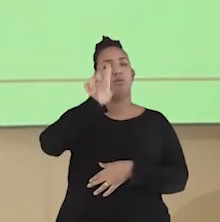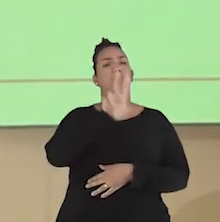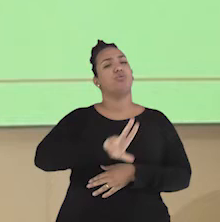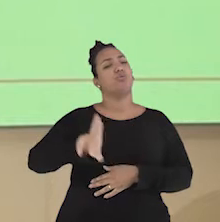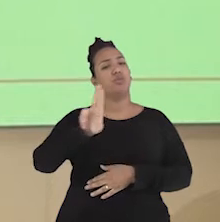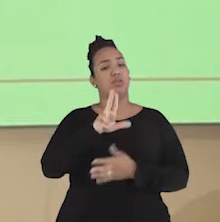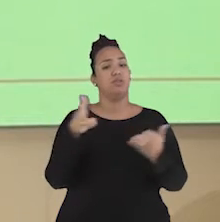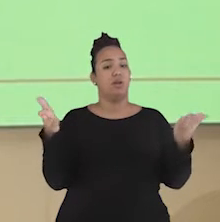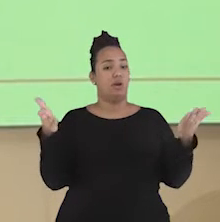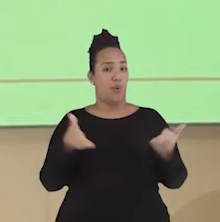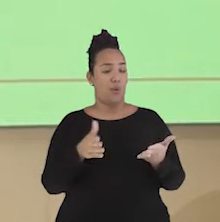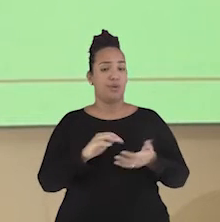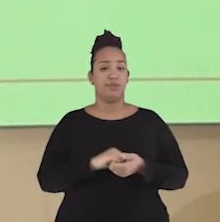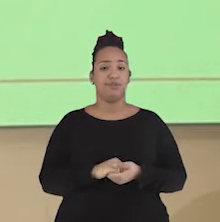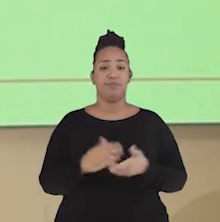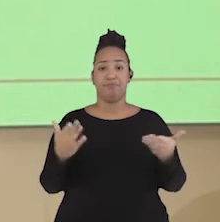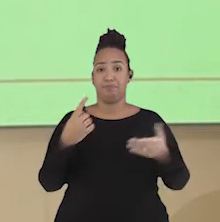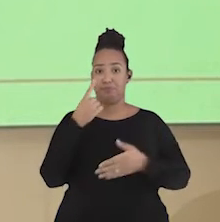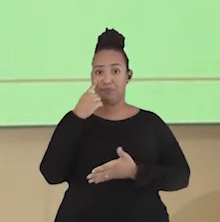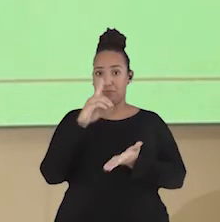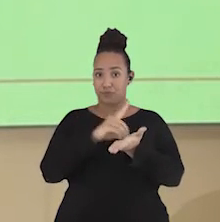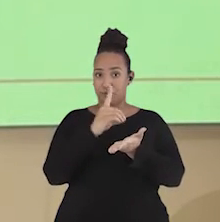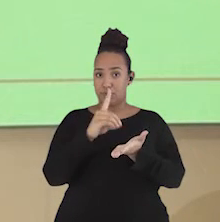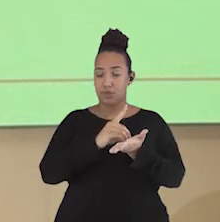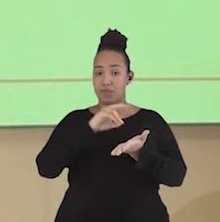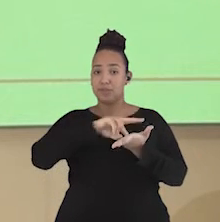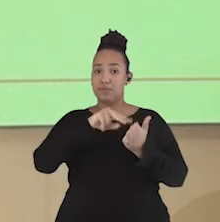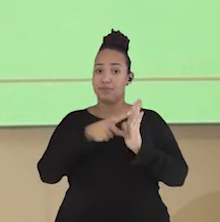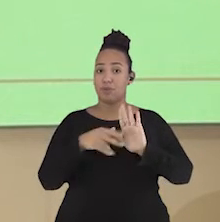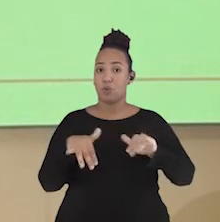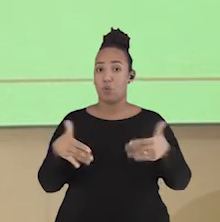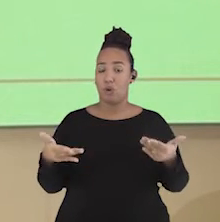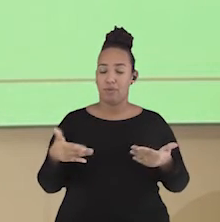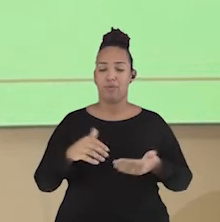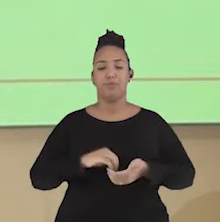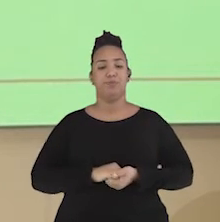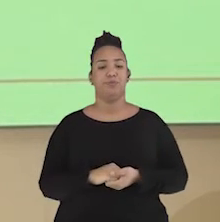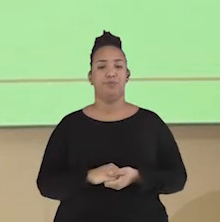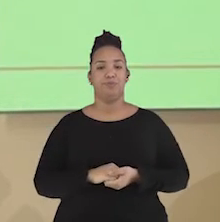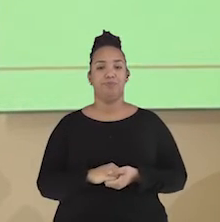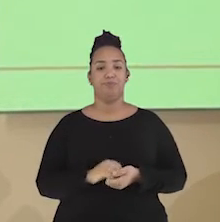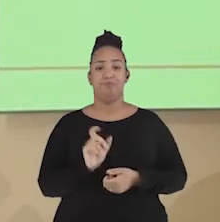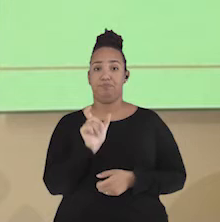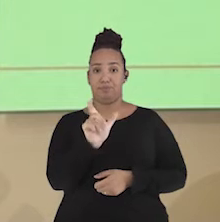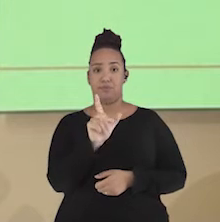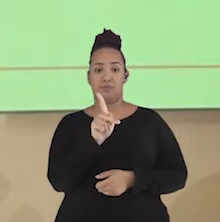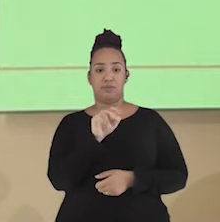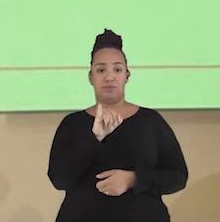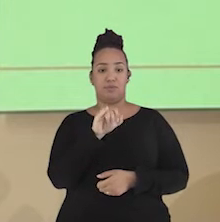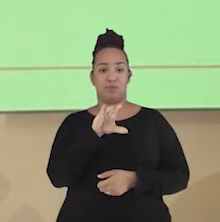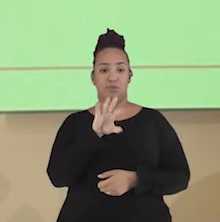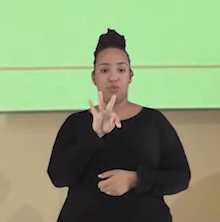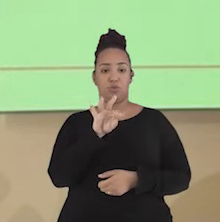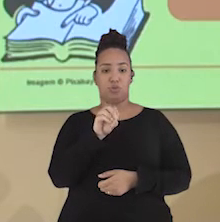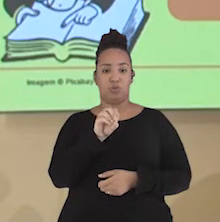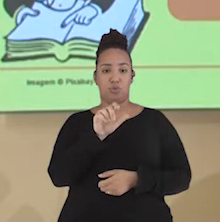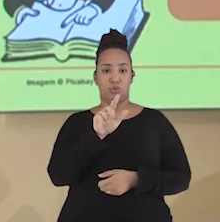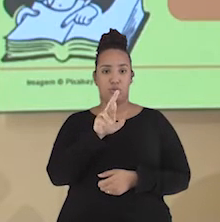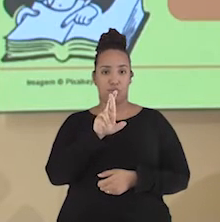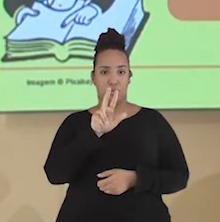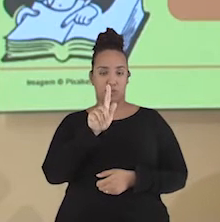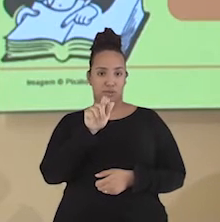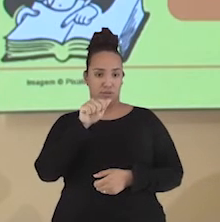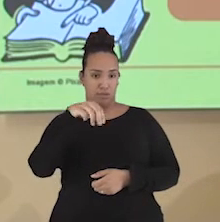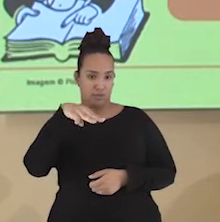hoje em dia. Agora, vamos consultar o dicionário e ver qual o significado dessa palavra. O termo pictograma vem do